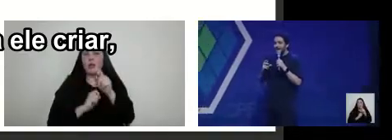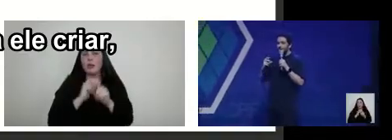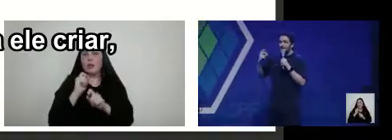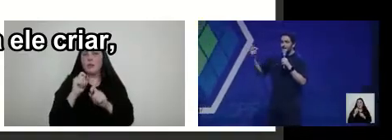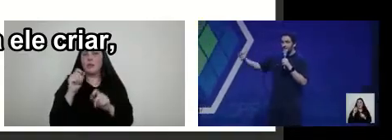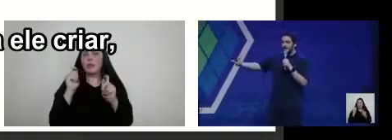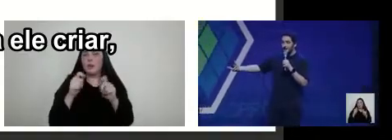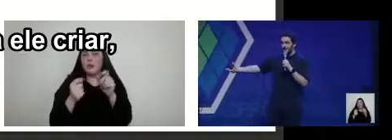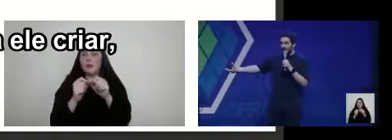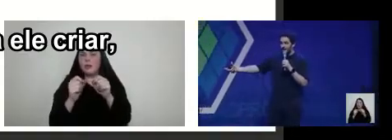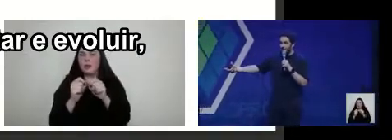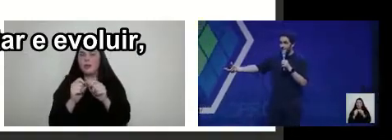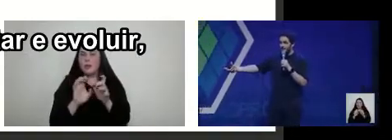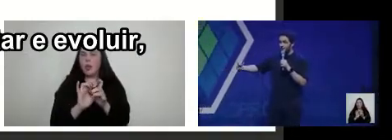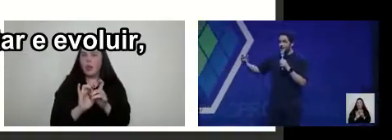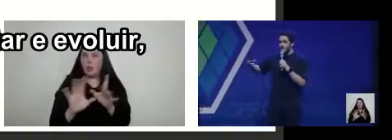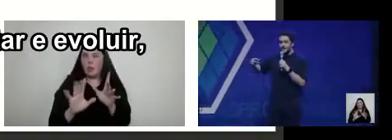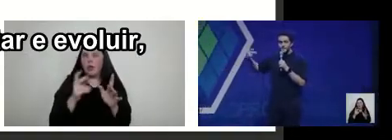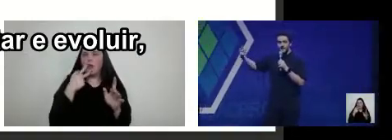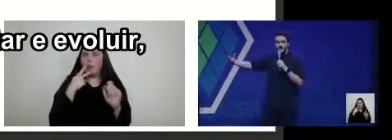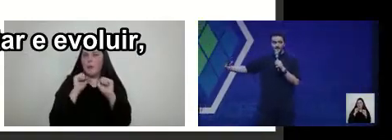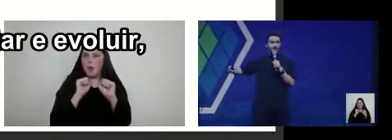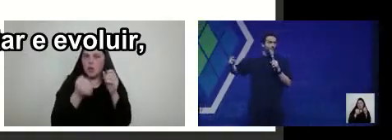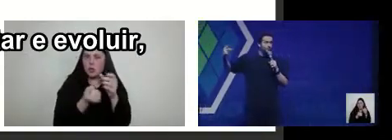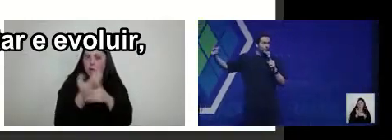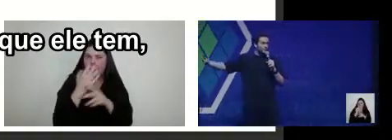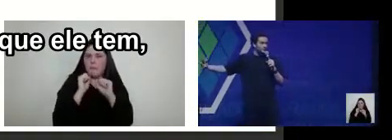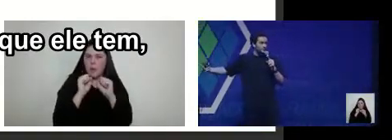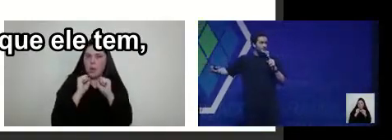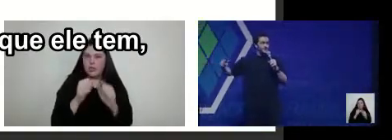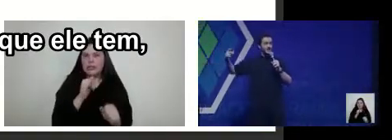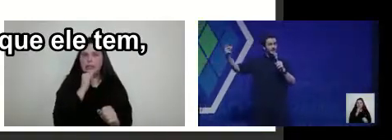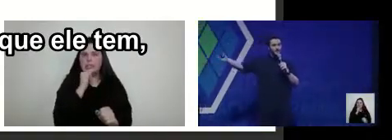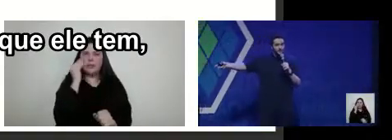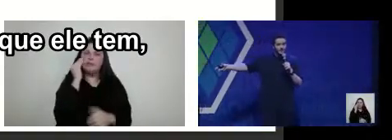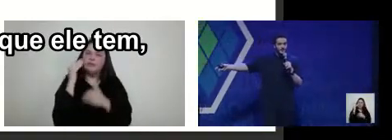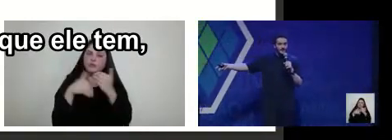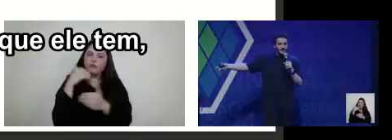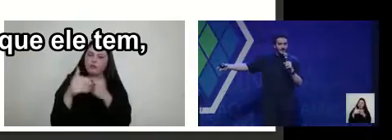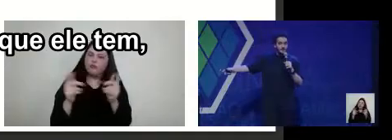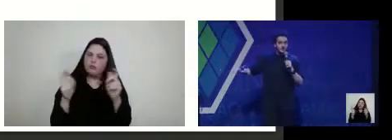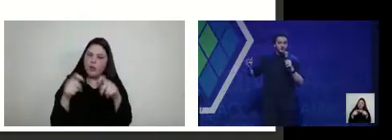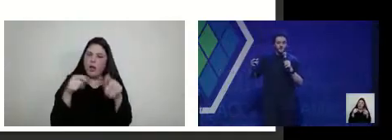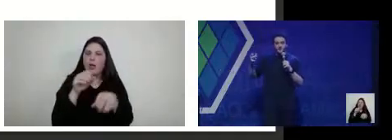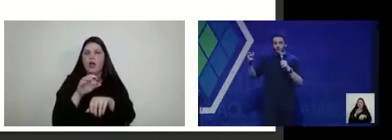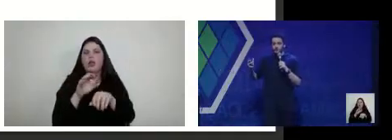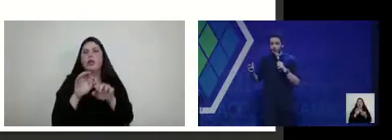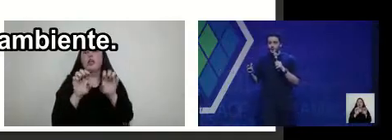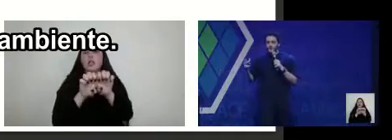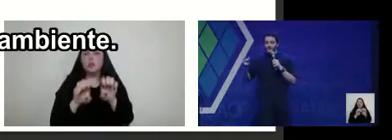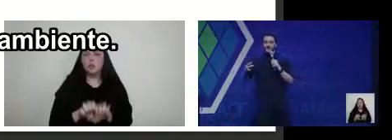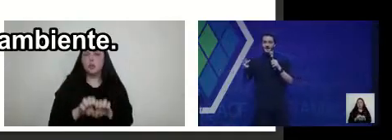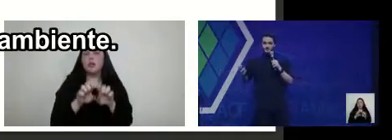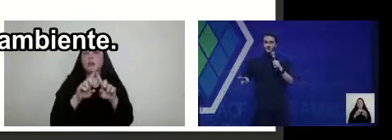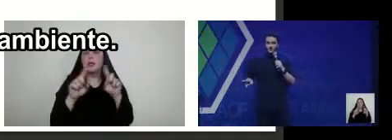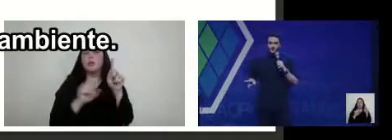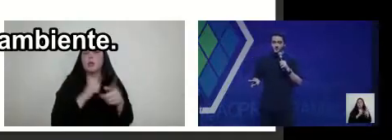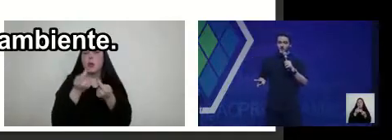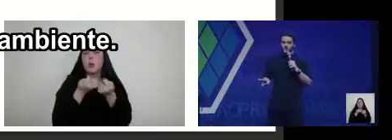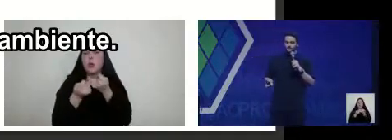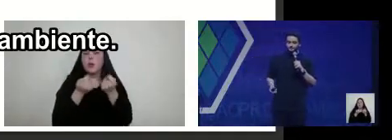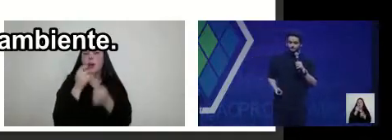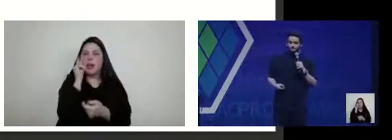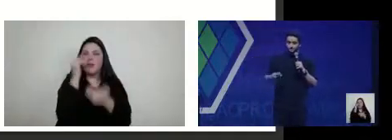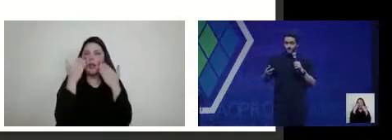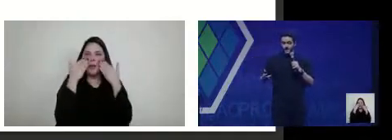Então, você dá a liberdade para ele criar, então dá a liberdade para ele testar e evoluir, consequentemente, a arquitetura que ele tem, só que você controla para evitar a exposição do